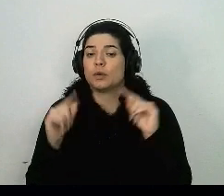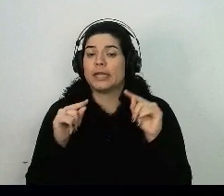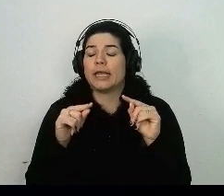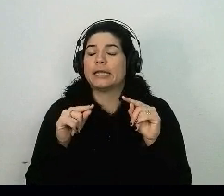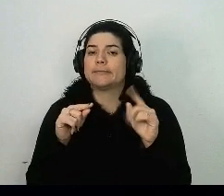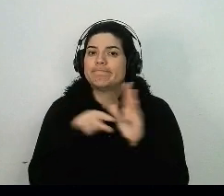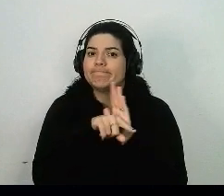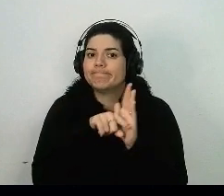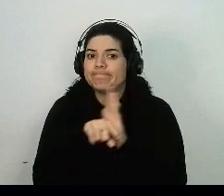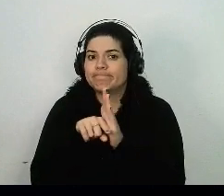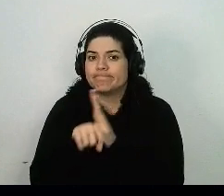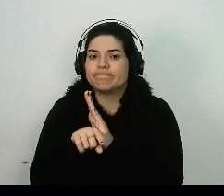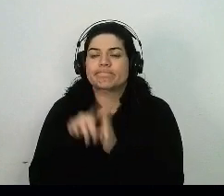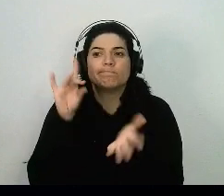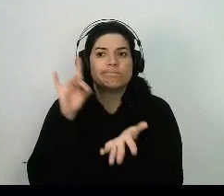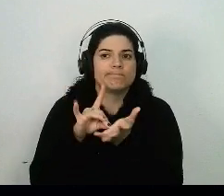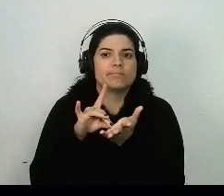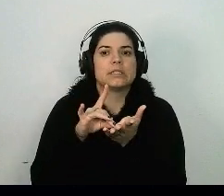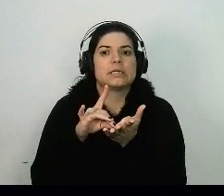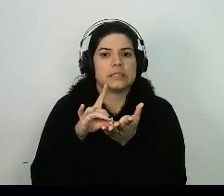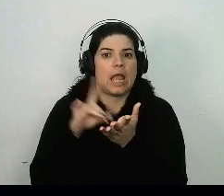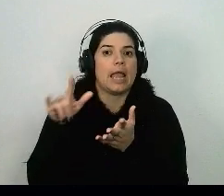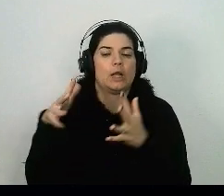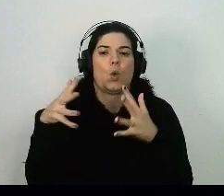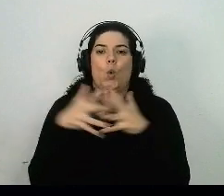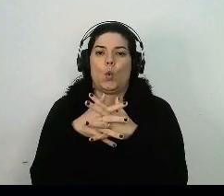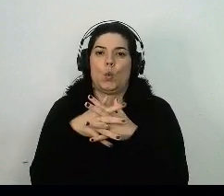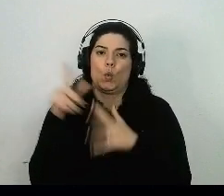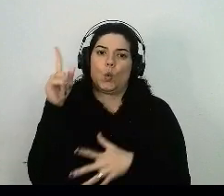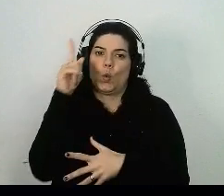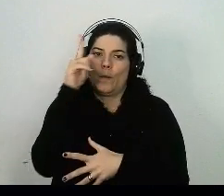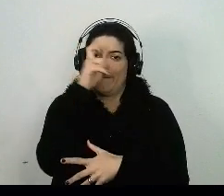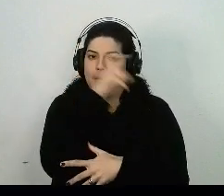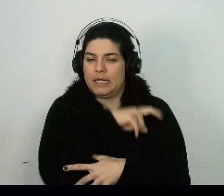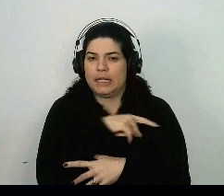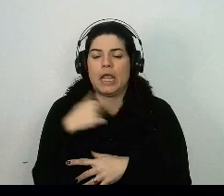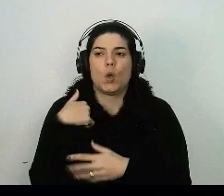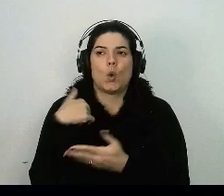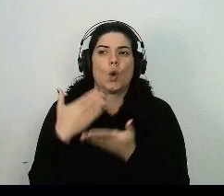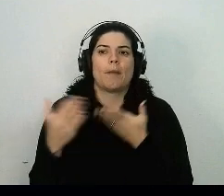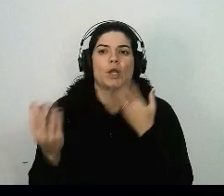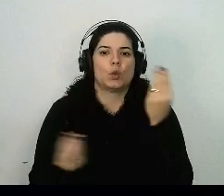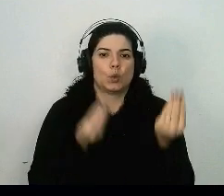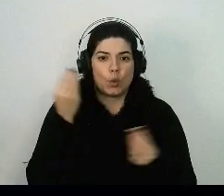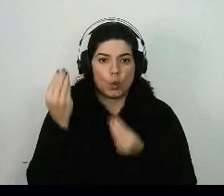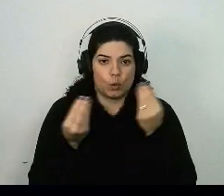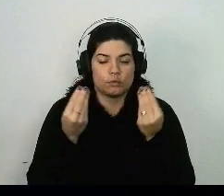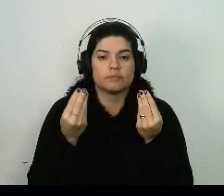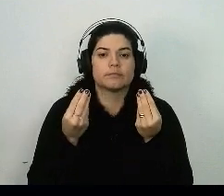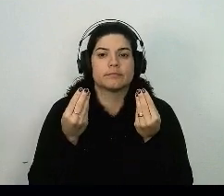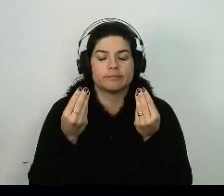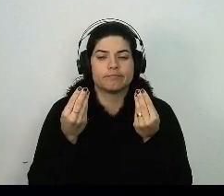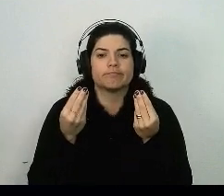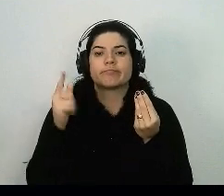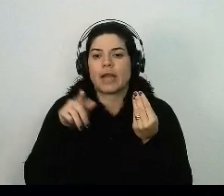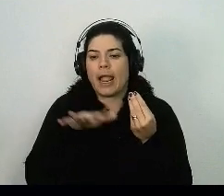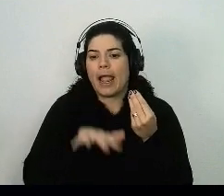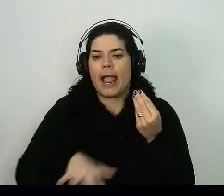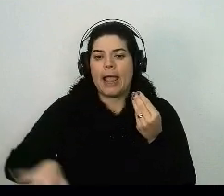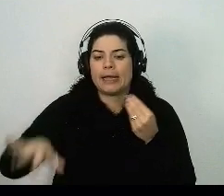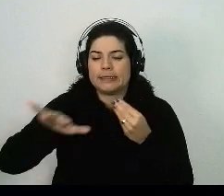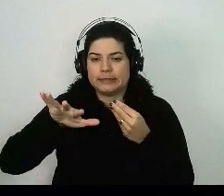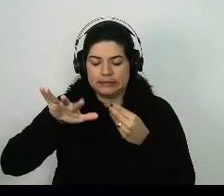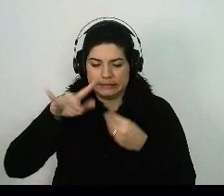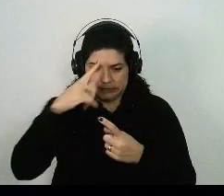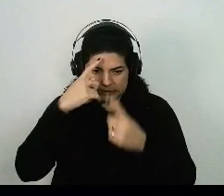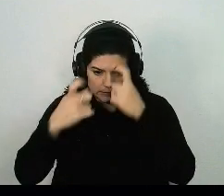realidade para mapear que é muito complexa, né? E por onde que eu começo? Ou, por exemplo, é uma área criativa e eu falo